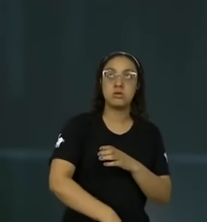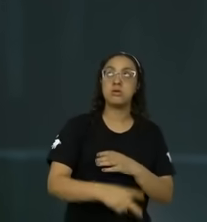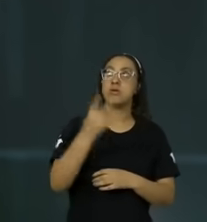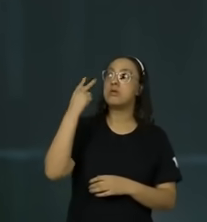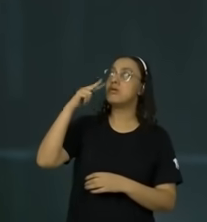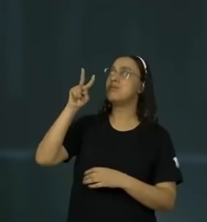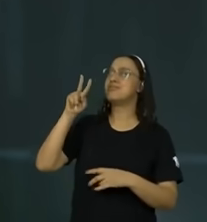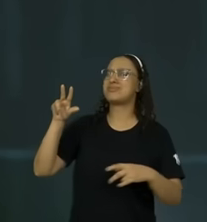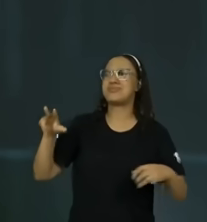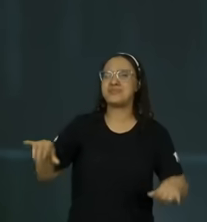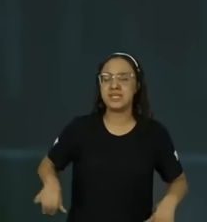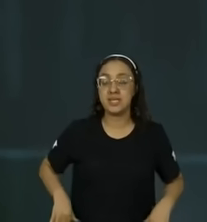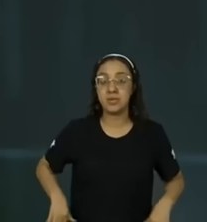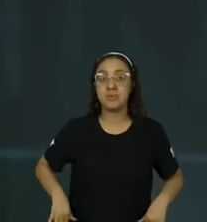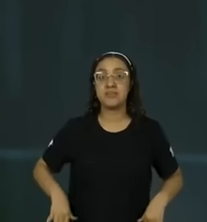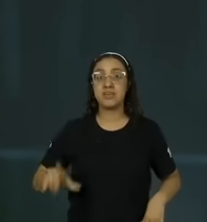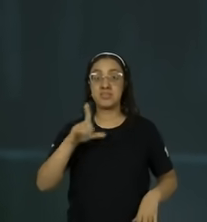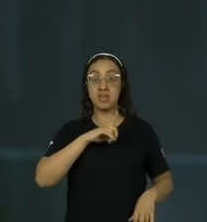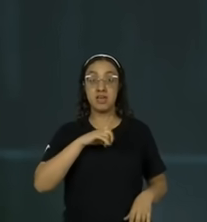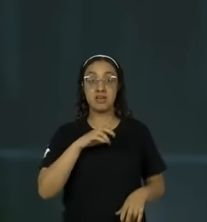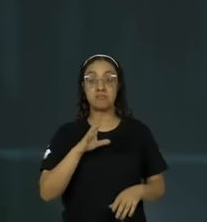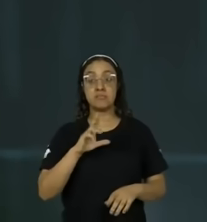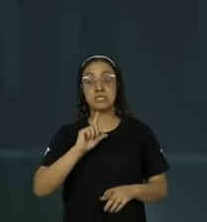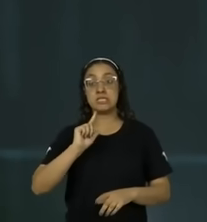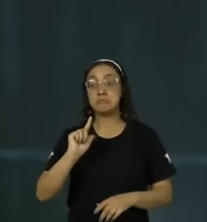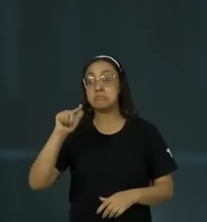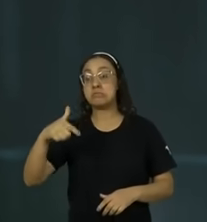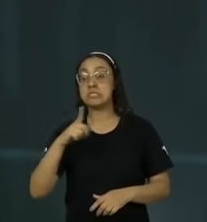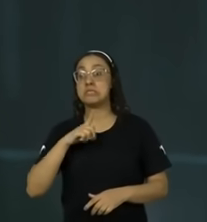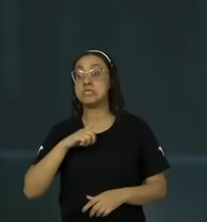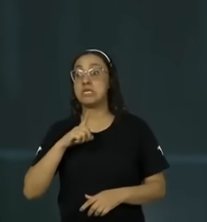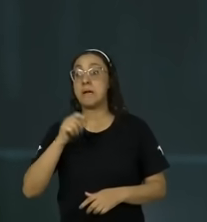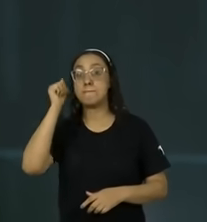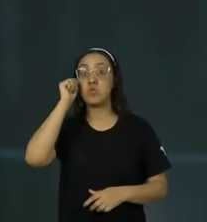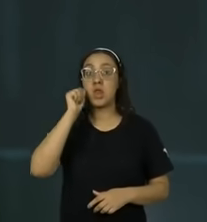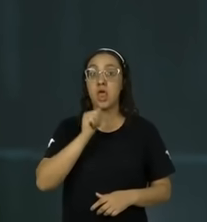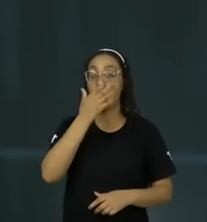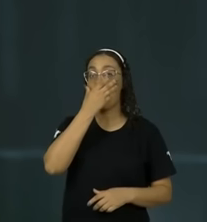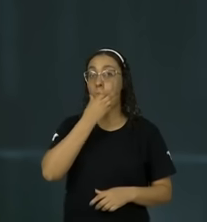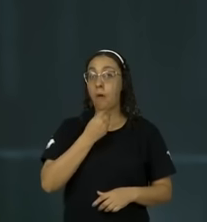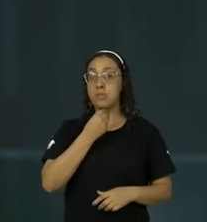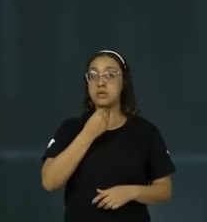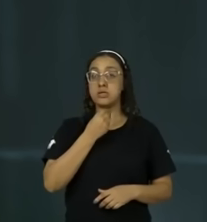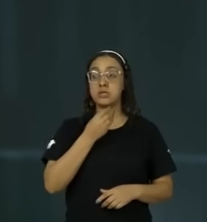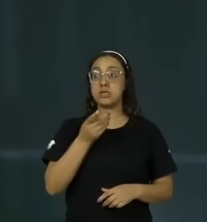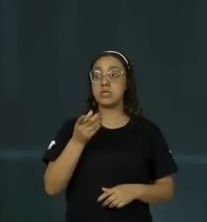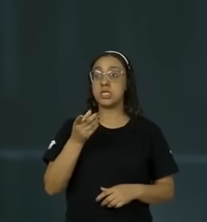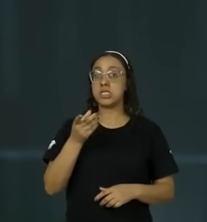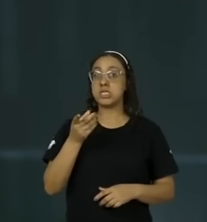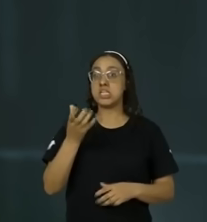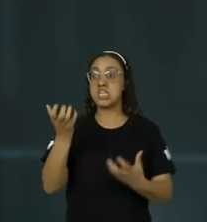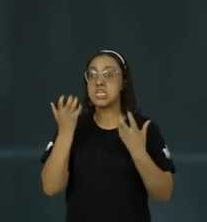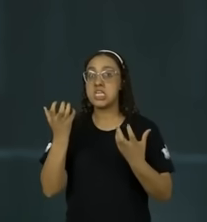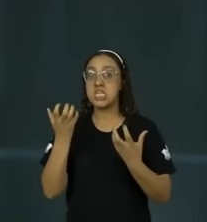preso e ninguém liga para ele, ele não deixa que as suas emoções o dominem. Mas quando ele se depara com os mesmos